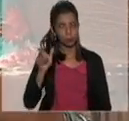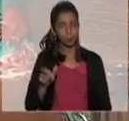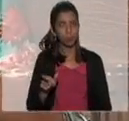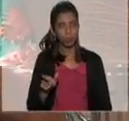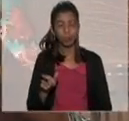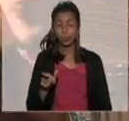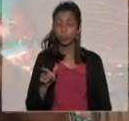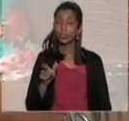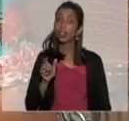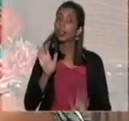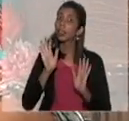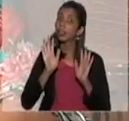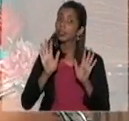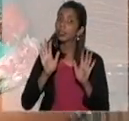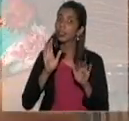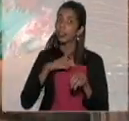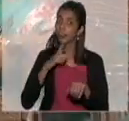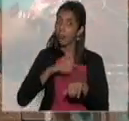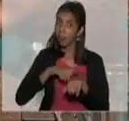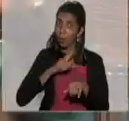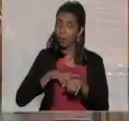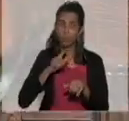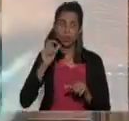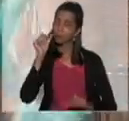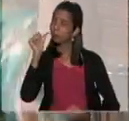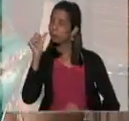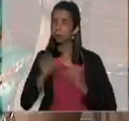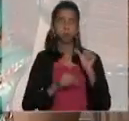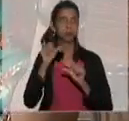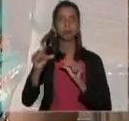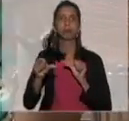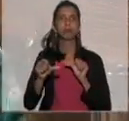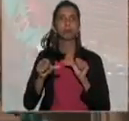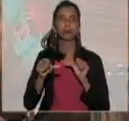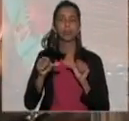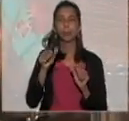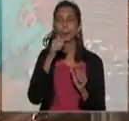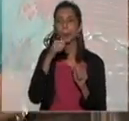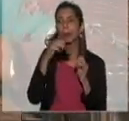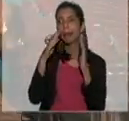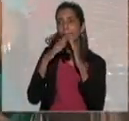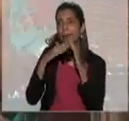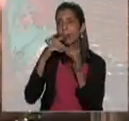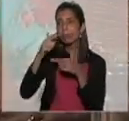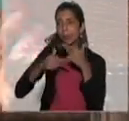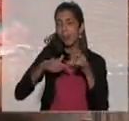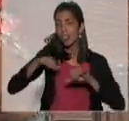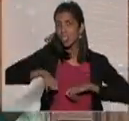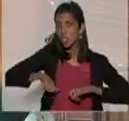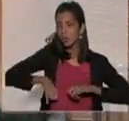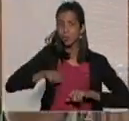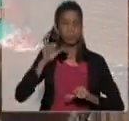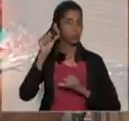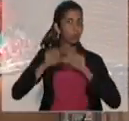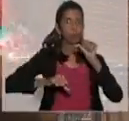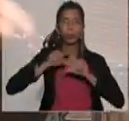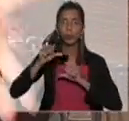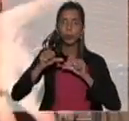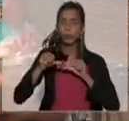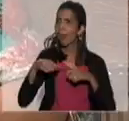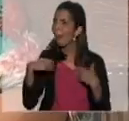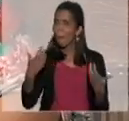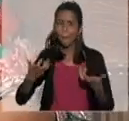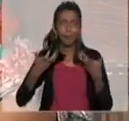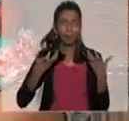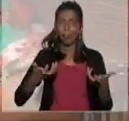personagem Óbvio E aí tem uma hora que você vai ter uma transformação de dona de casa sofrida você vai ter uma transformação eu